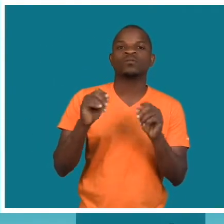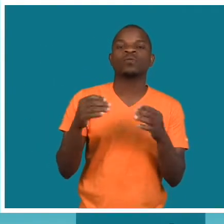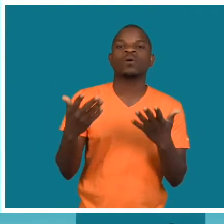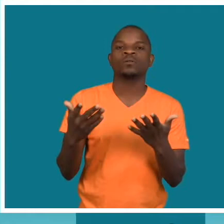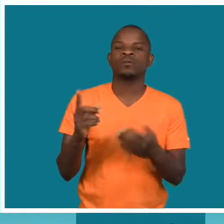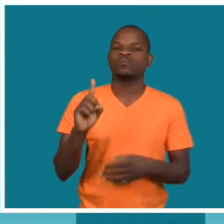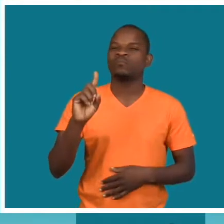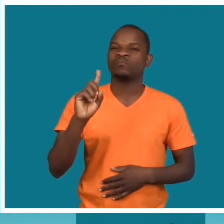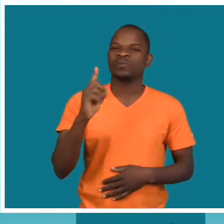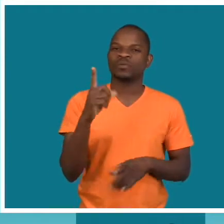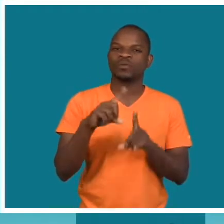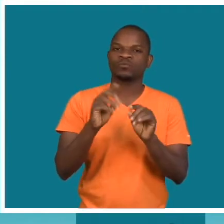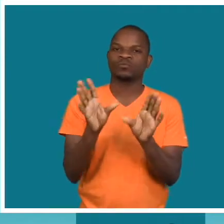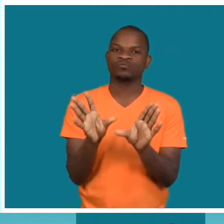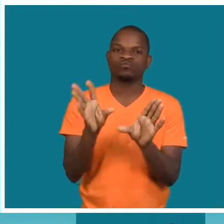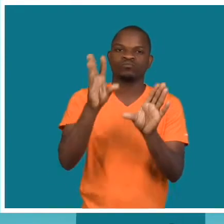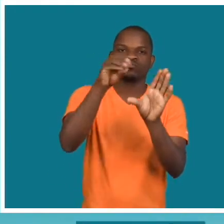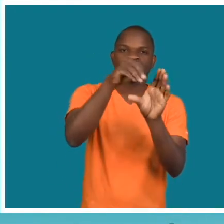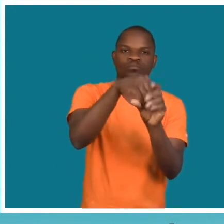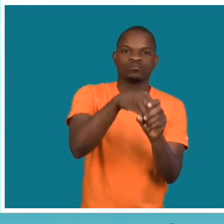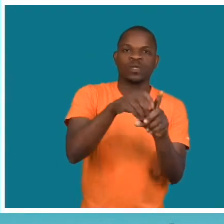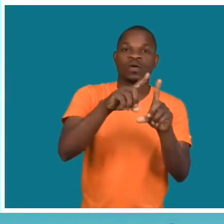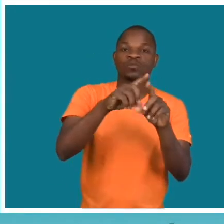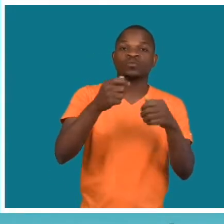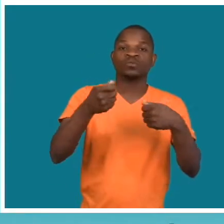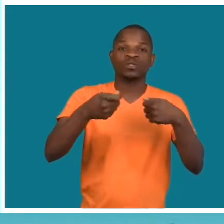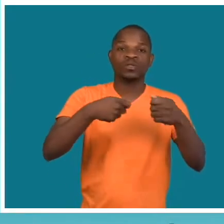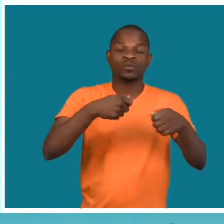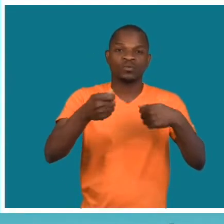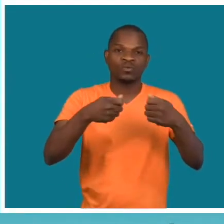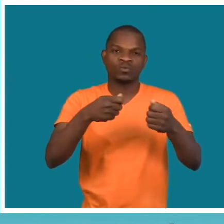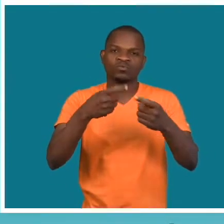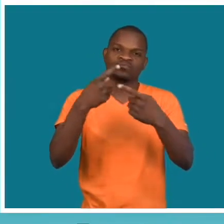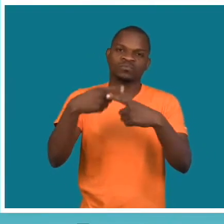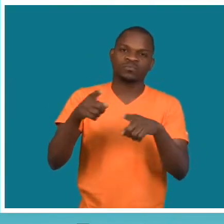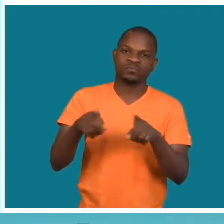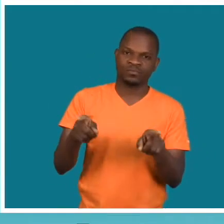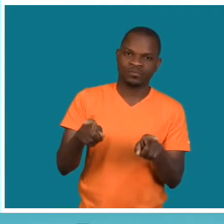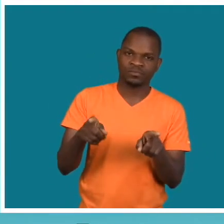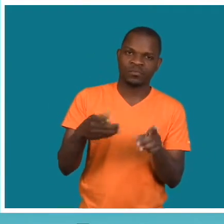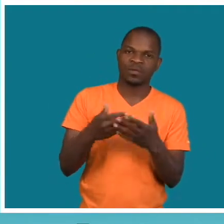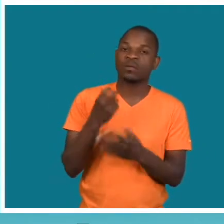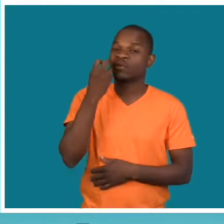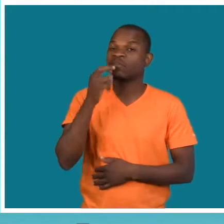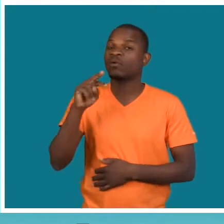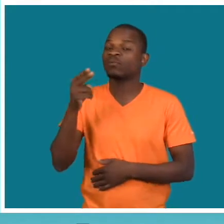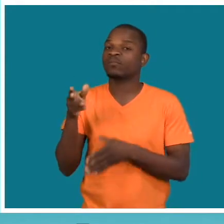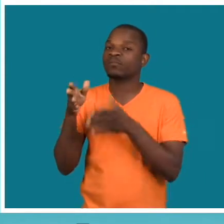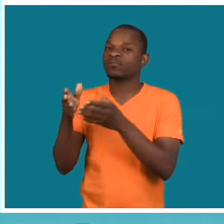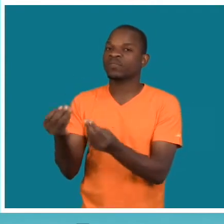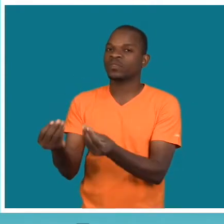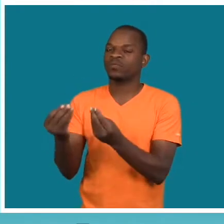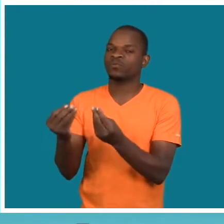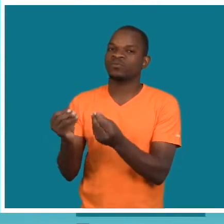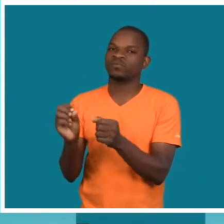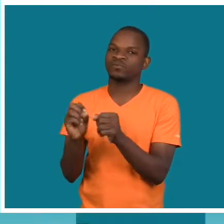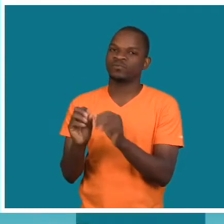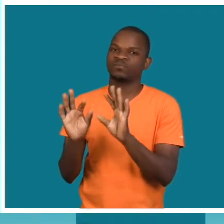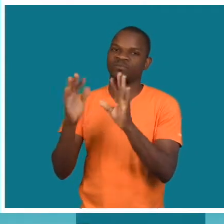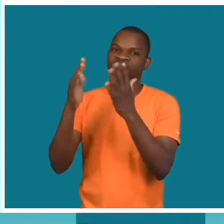fazer era ser um enquadramento social, em termos de negócio, financiar um negócio, enquanto está a saber outras possibilidades para que eu tenha uma vida